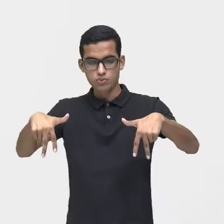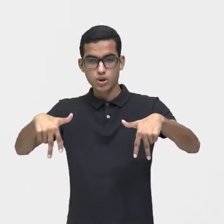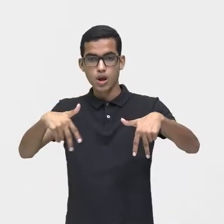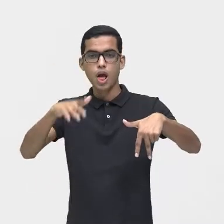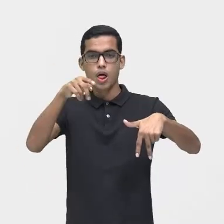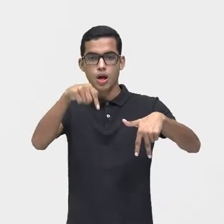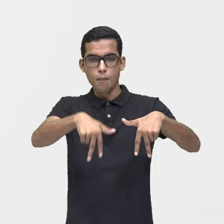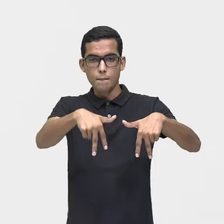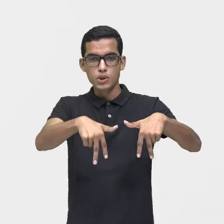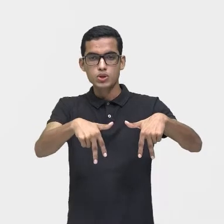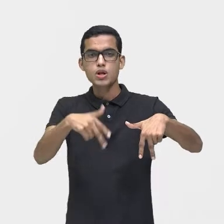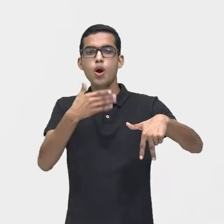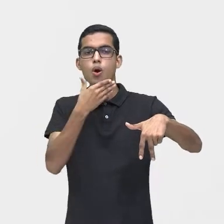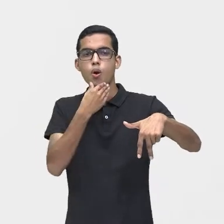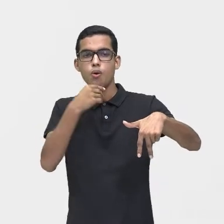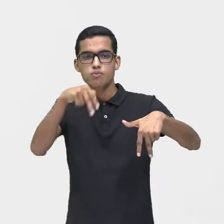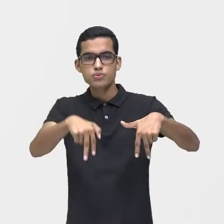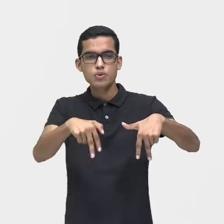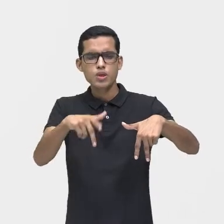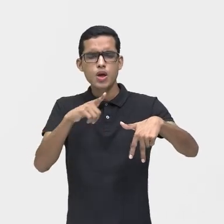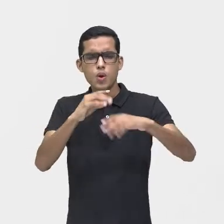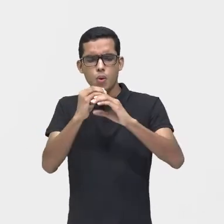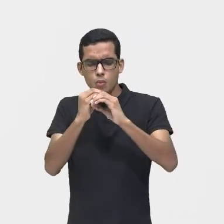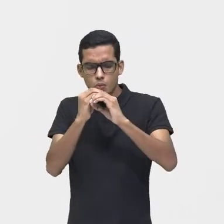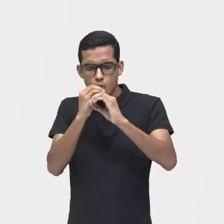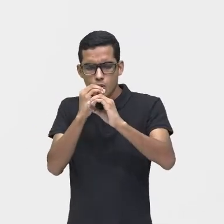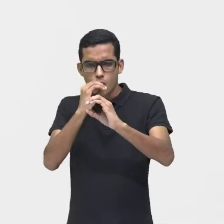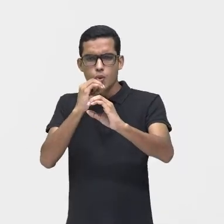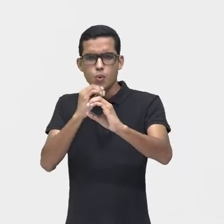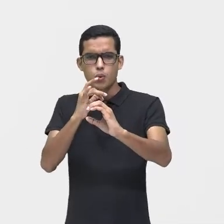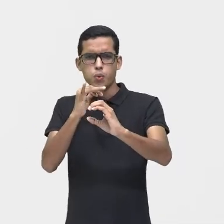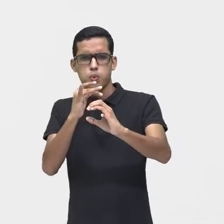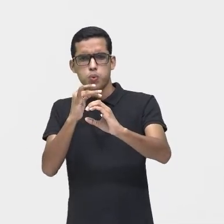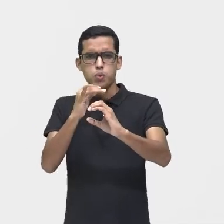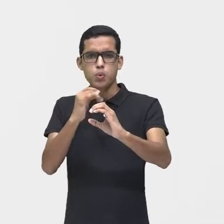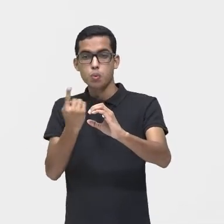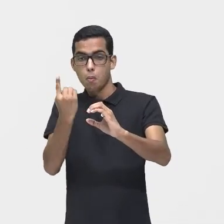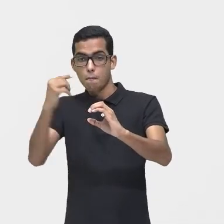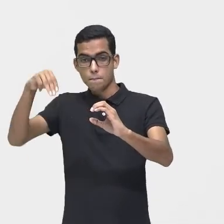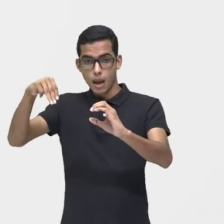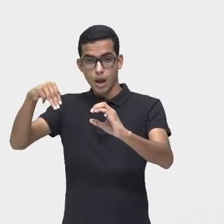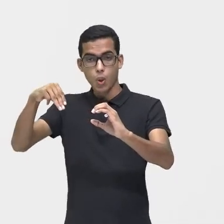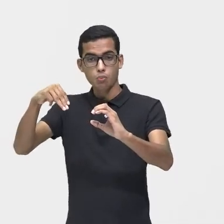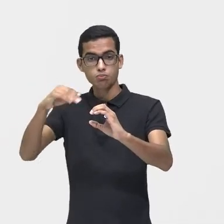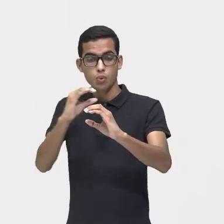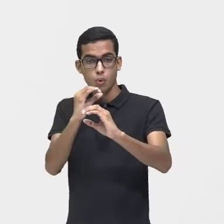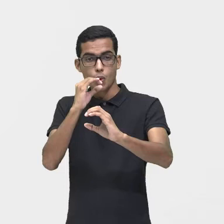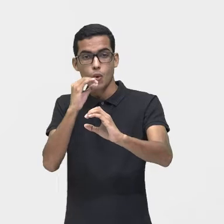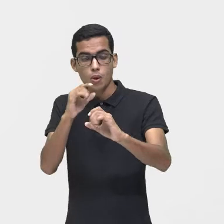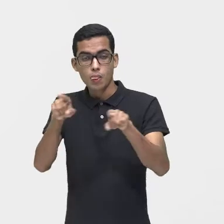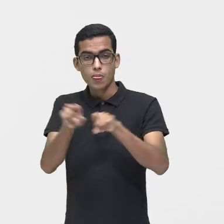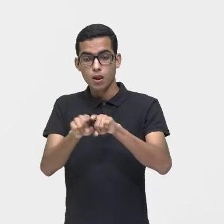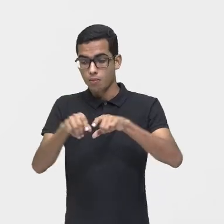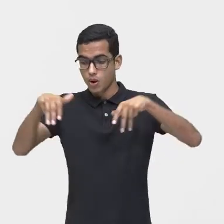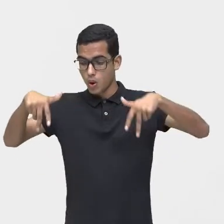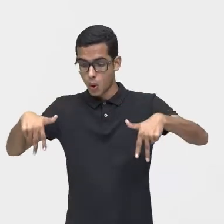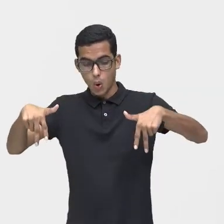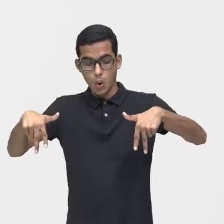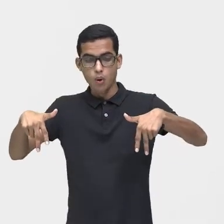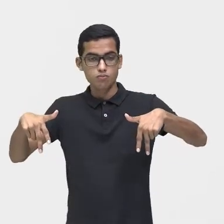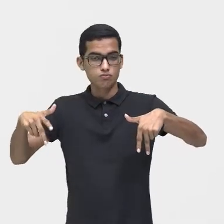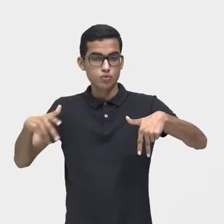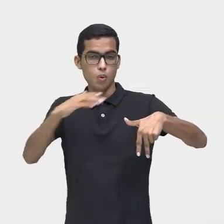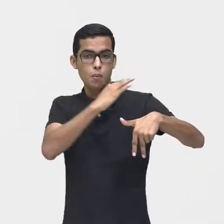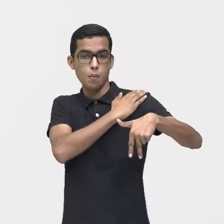flauta tribal com cerca de 1 metro de comprimento, com um índio de cada lado, ambos com a mão apoiada no ombro do que vai no